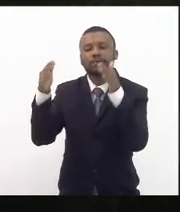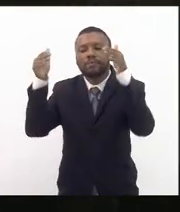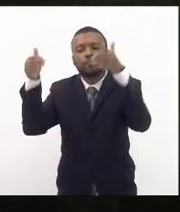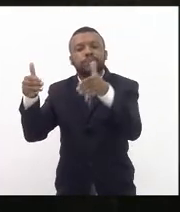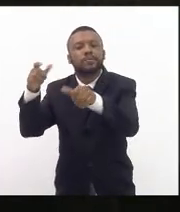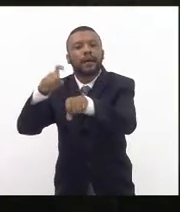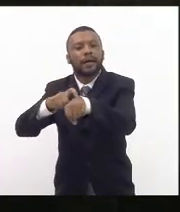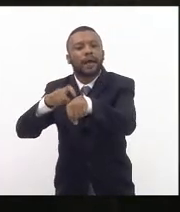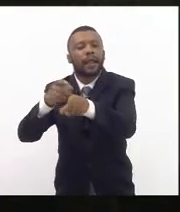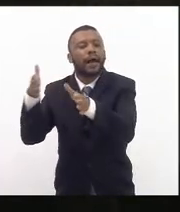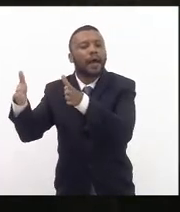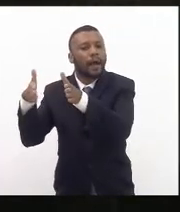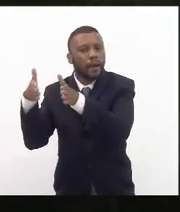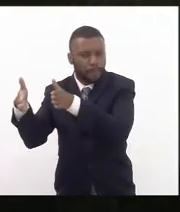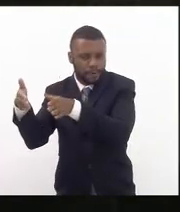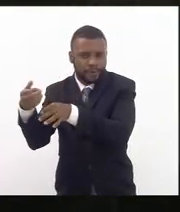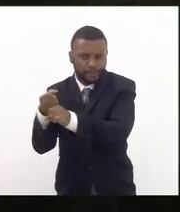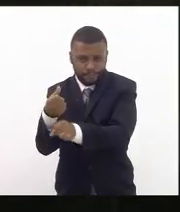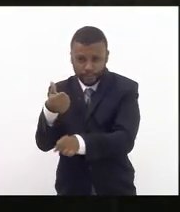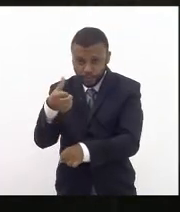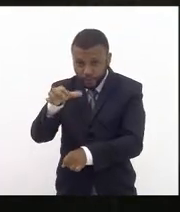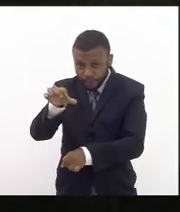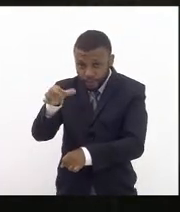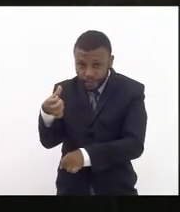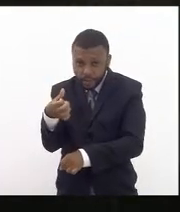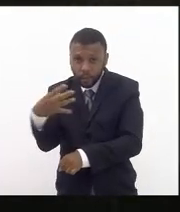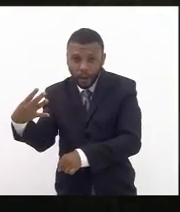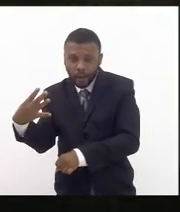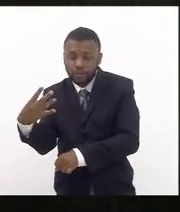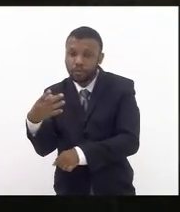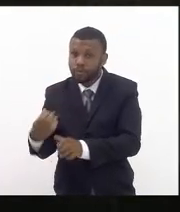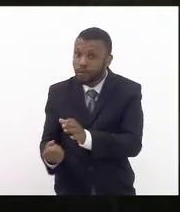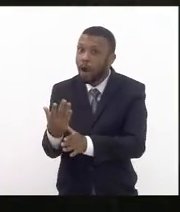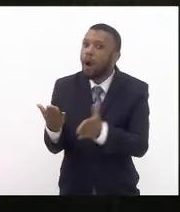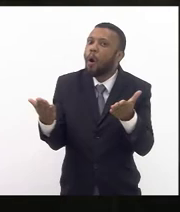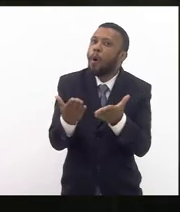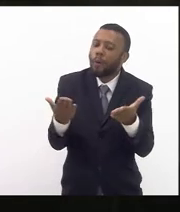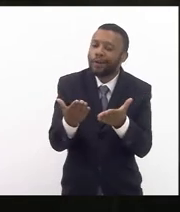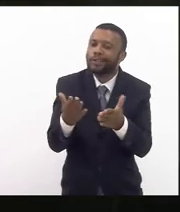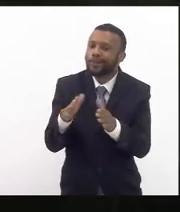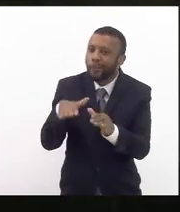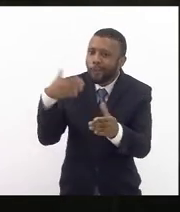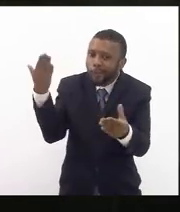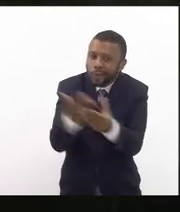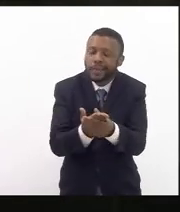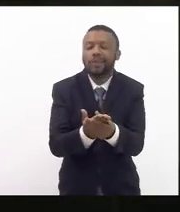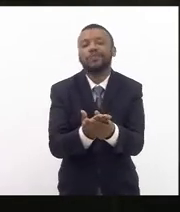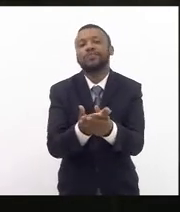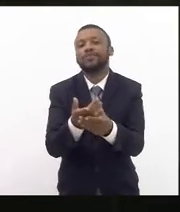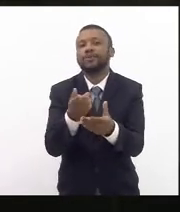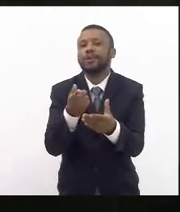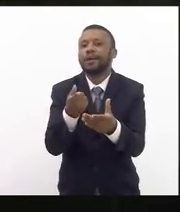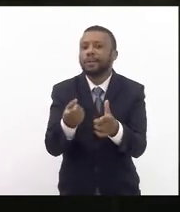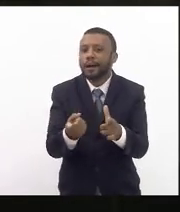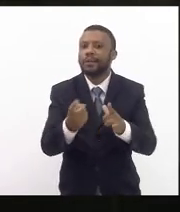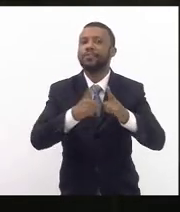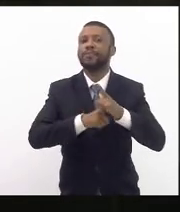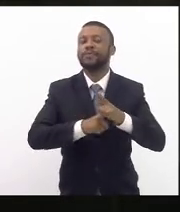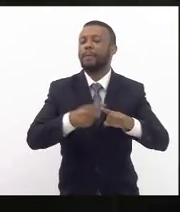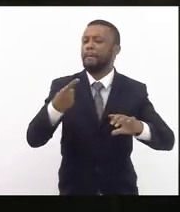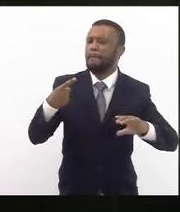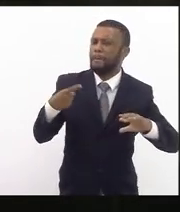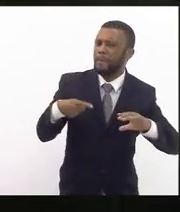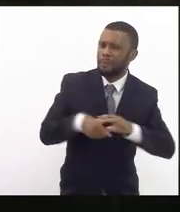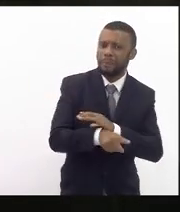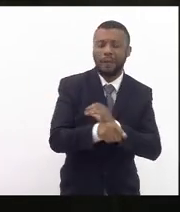gerou ainda hoje um processo de aprofundamento de uma dívida impagável. É essa a